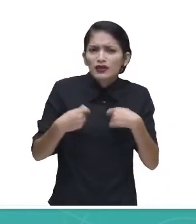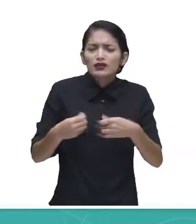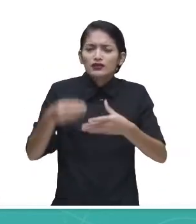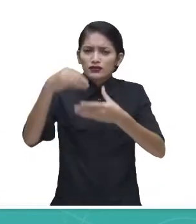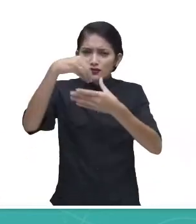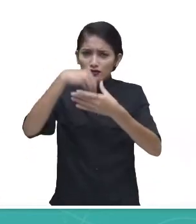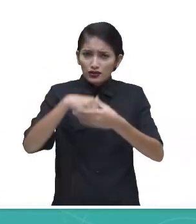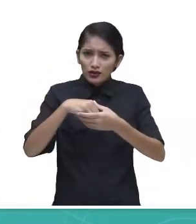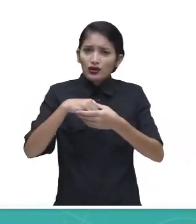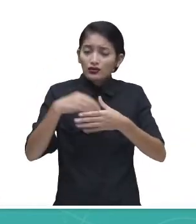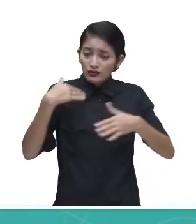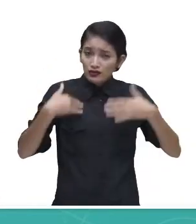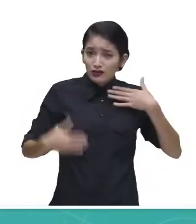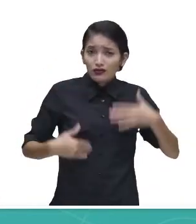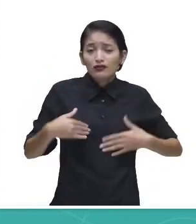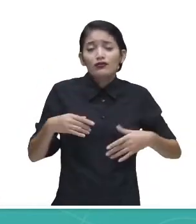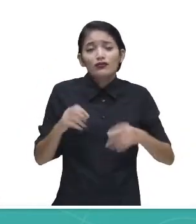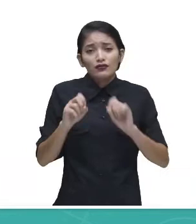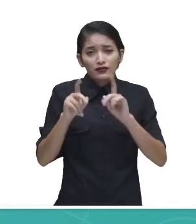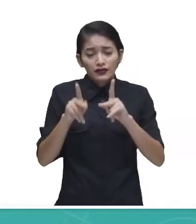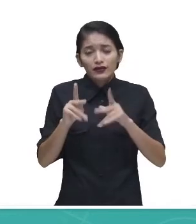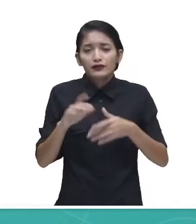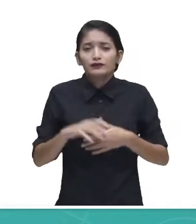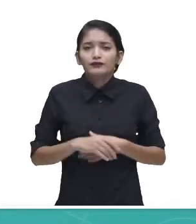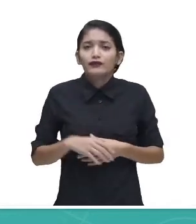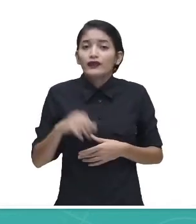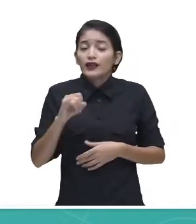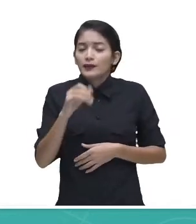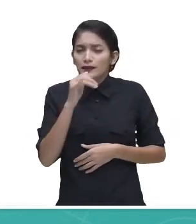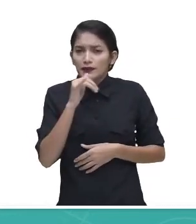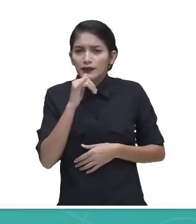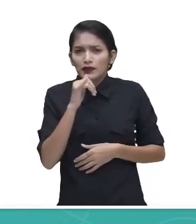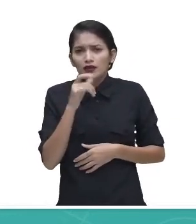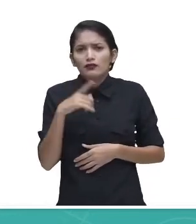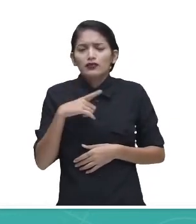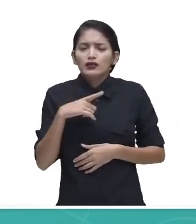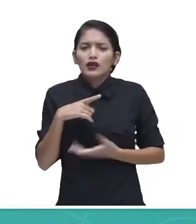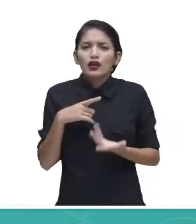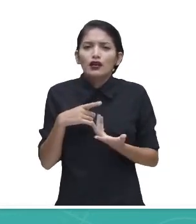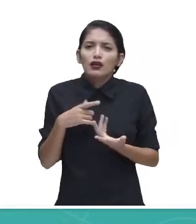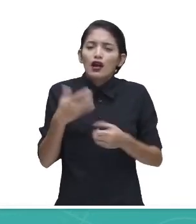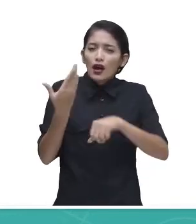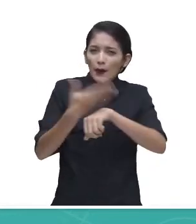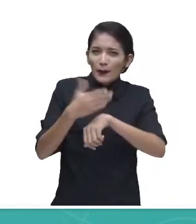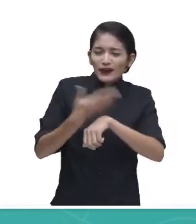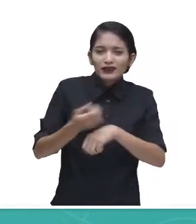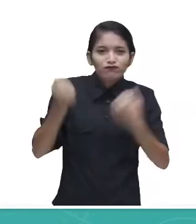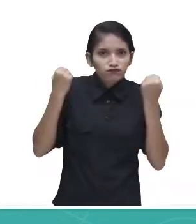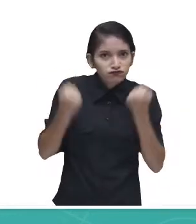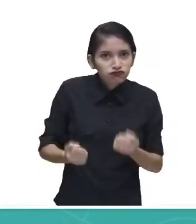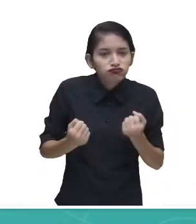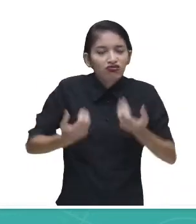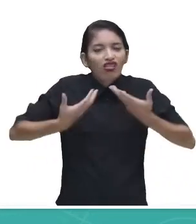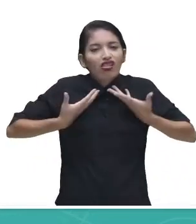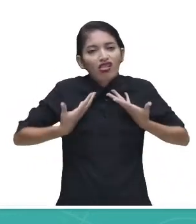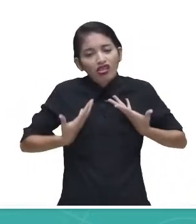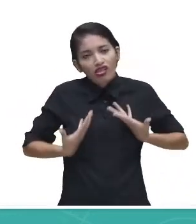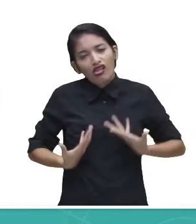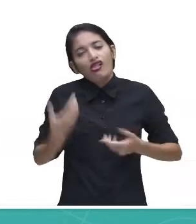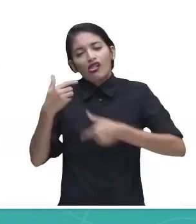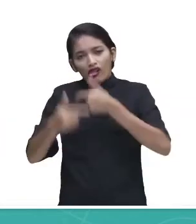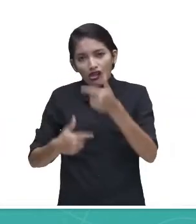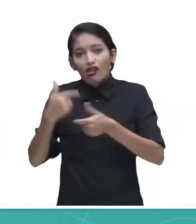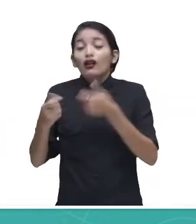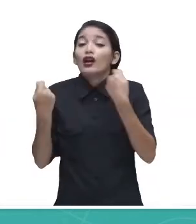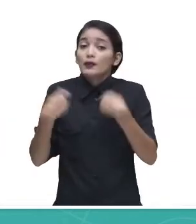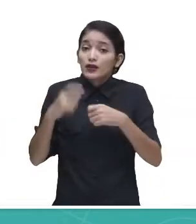energéticas e estruturais. Tá bom? Então, se você tem uma rotina muito pesada, muito cansativa, muito trabalho, você precisa